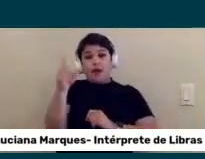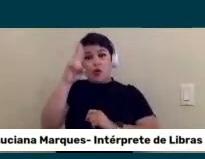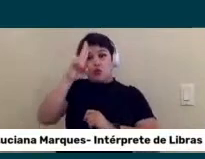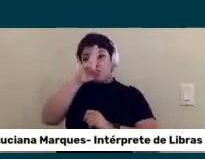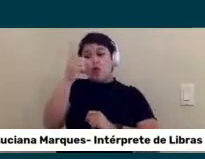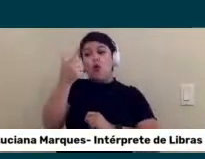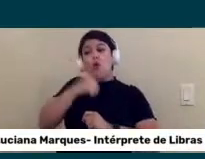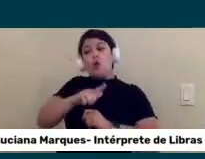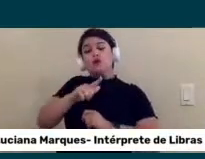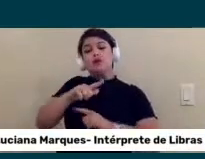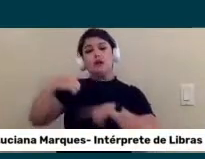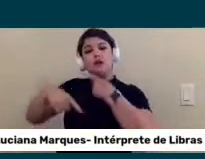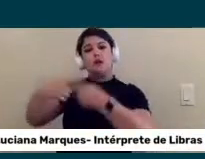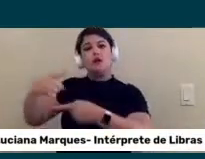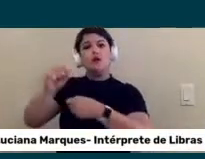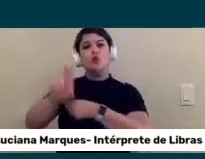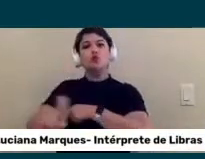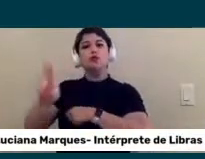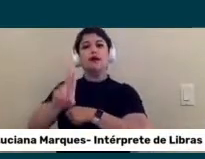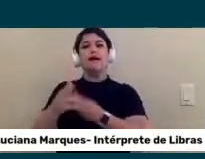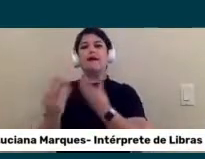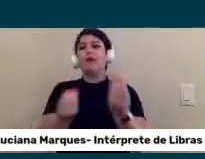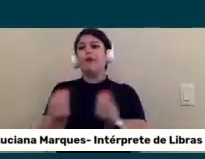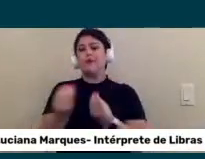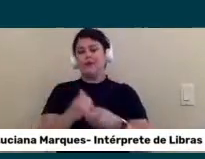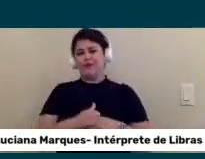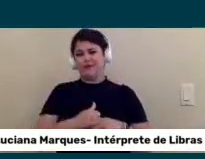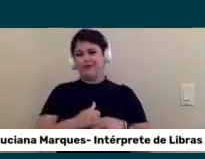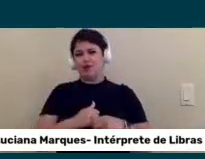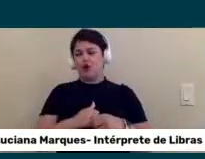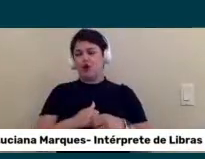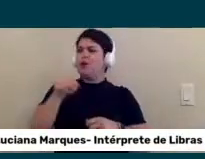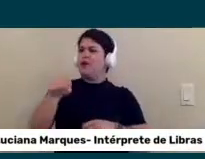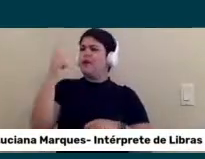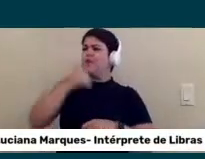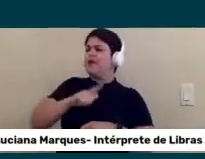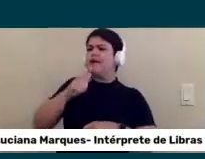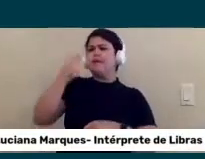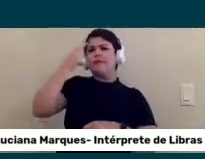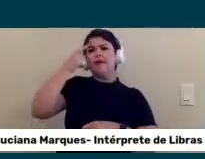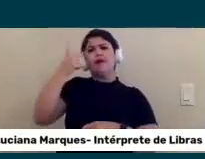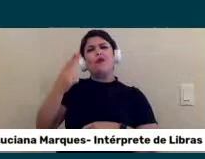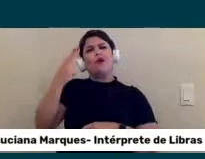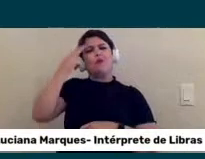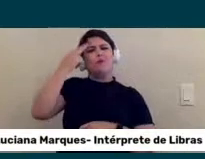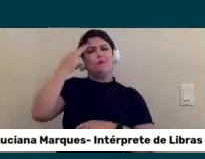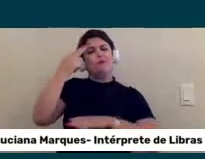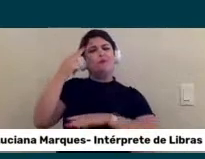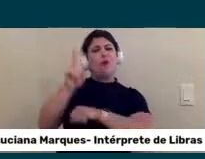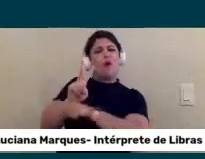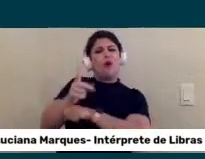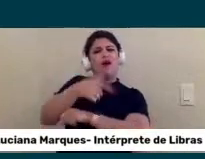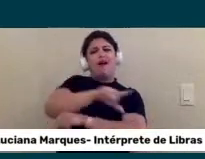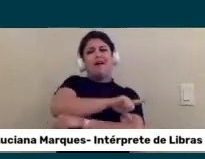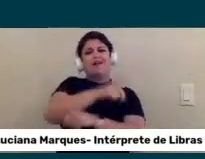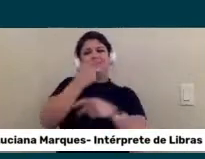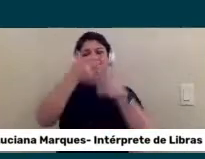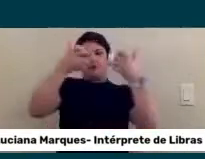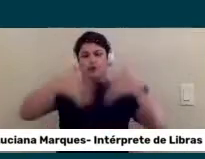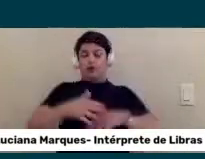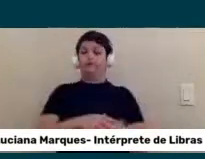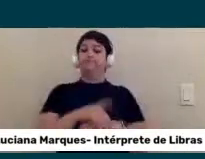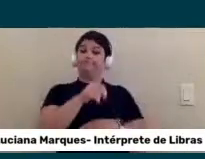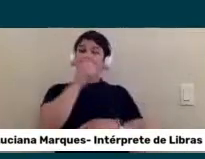né? Ou de como ele vai conseguir testar aquela hipótese que você colocou no princípio. E aí precisa ver sobre as métricas,